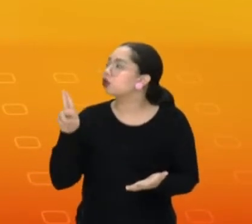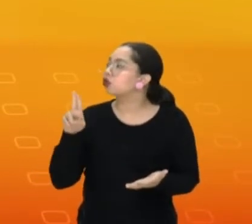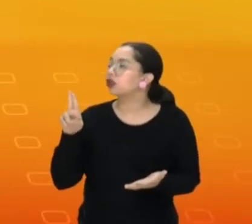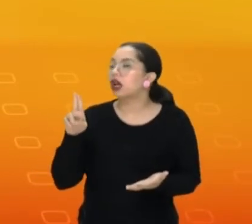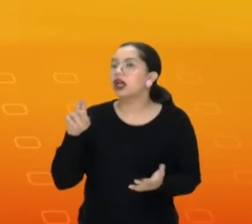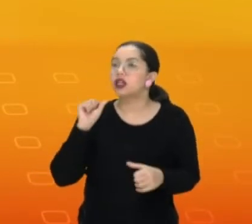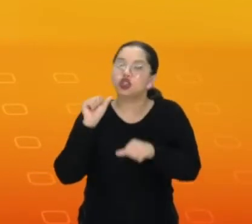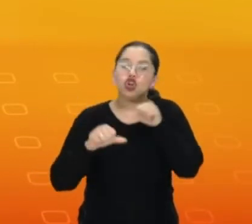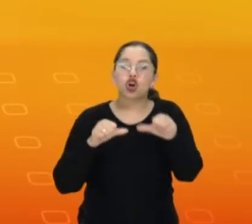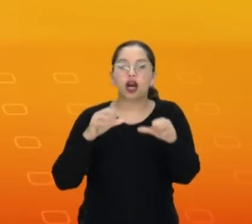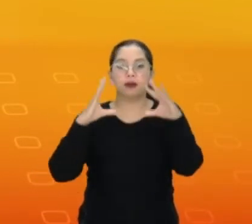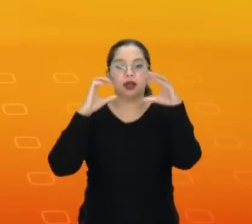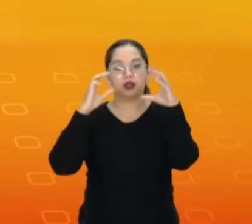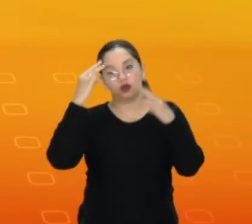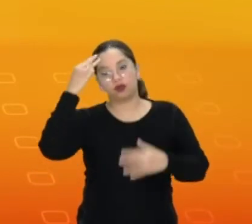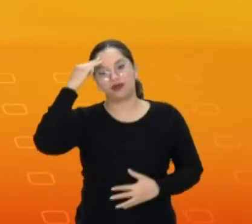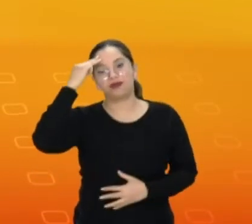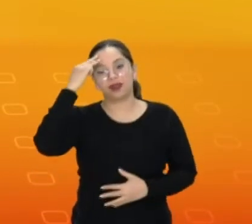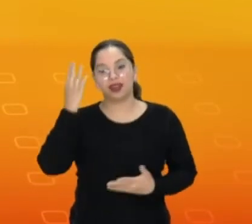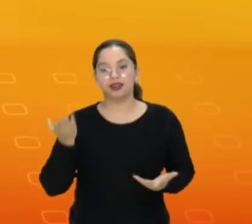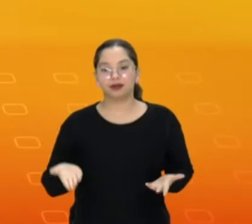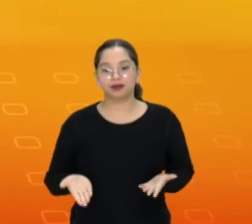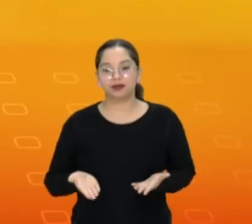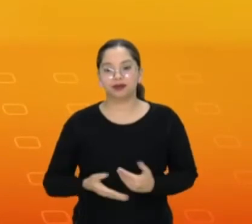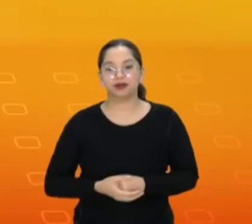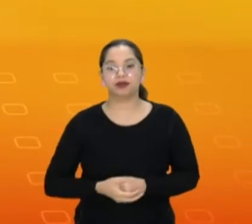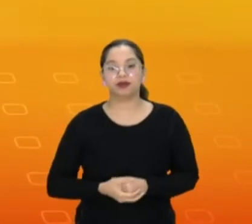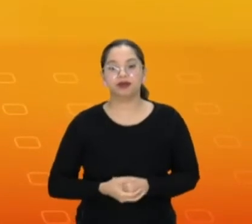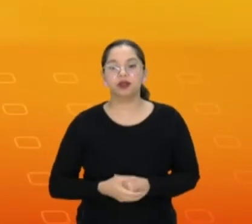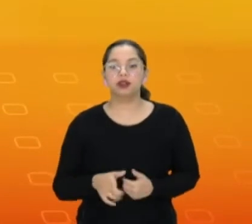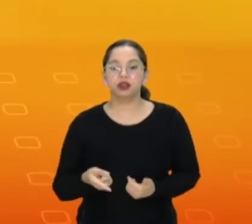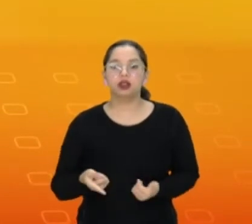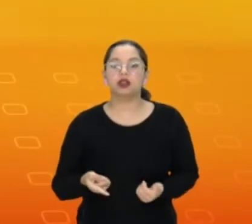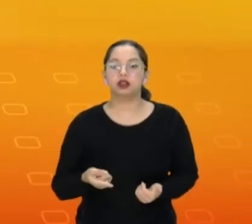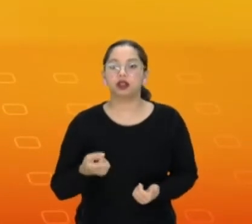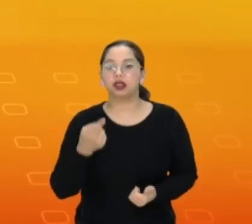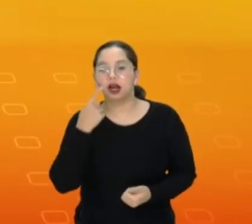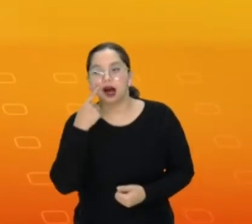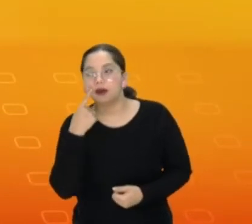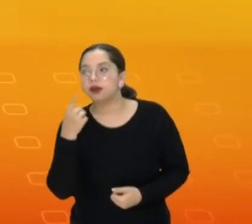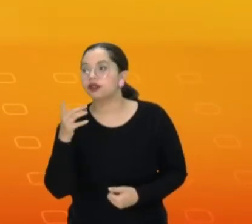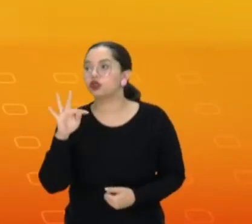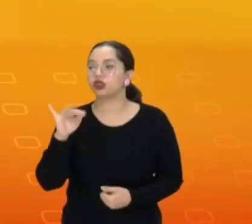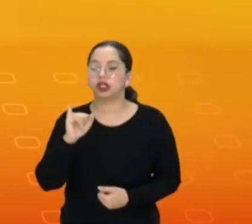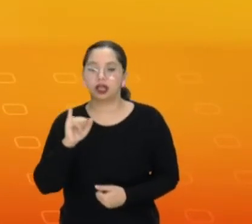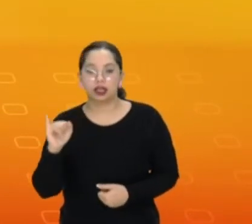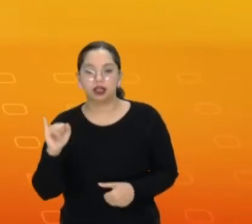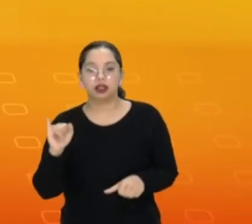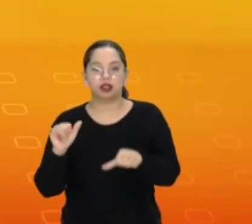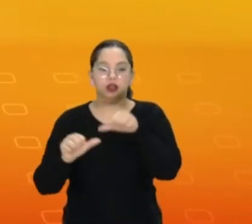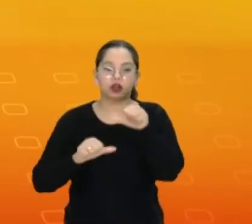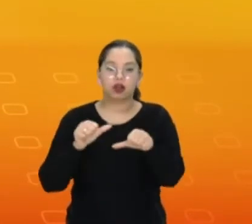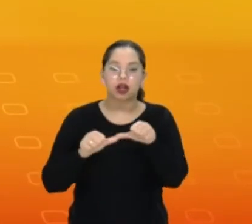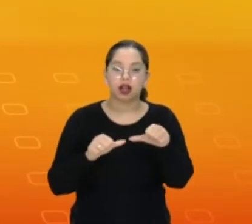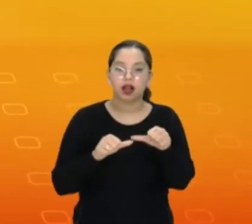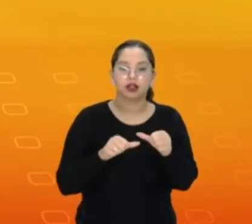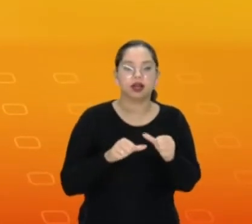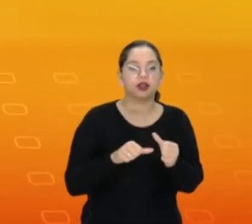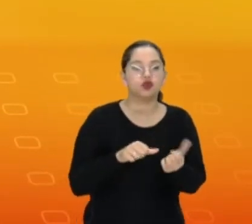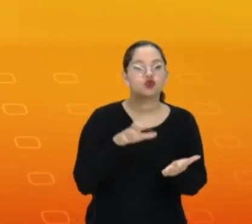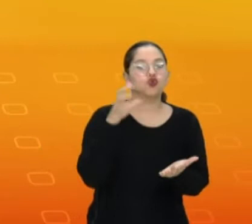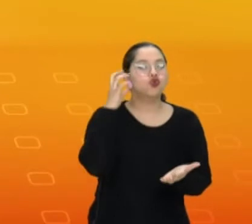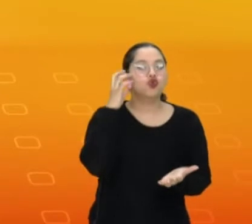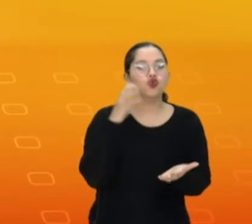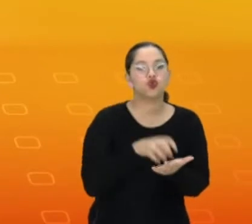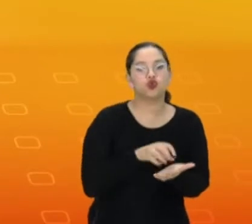saindo um pouco do jargão de ter ido a história indo para o dragão de broadcast mesmo vão pensar nessa